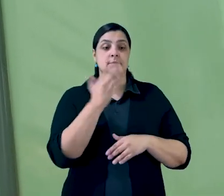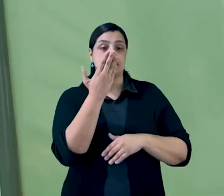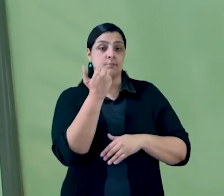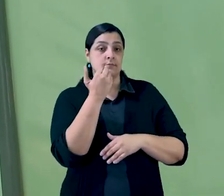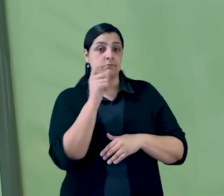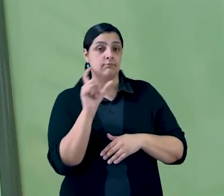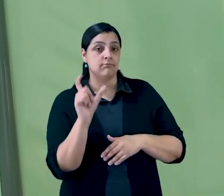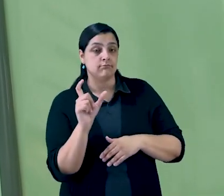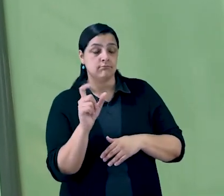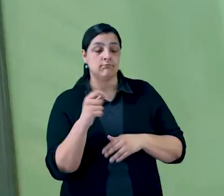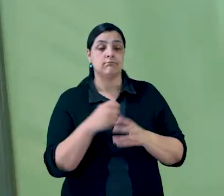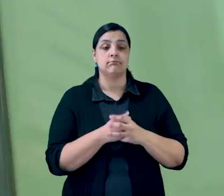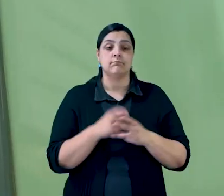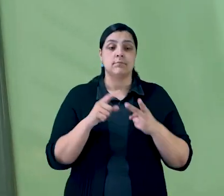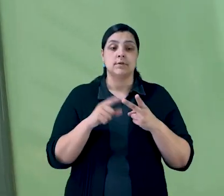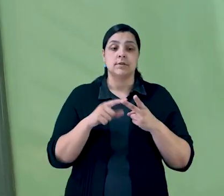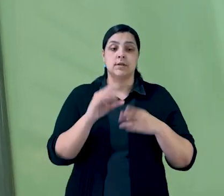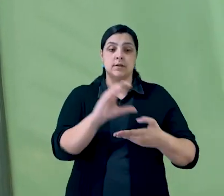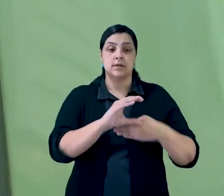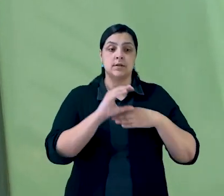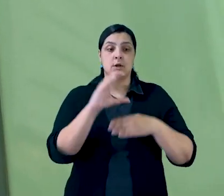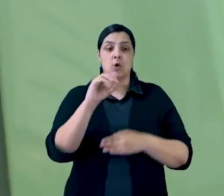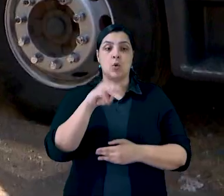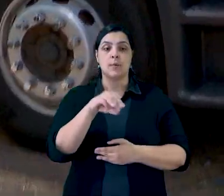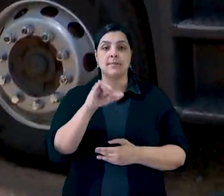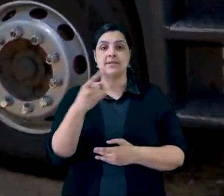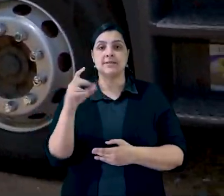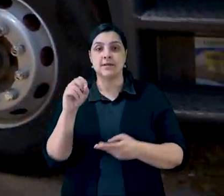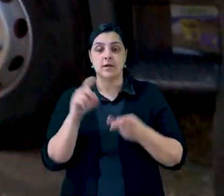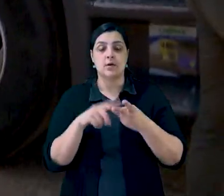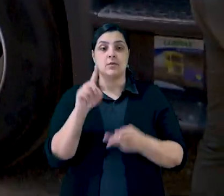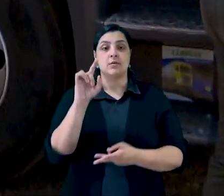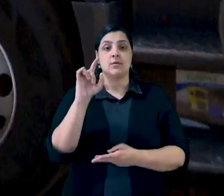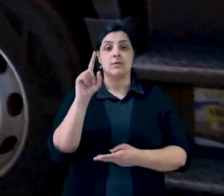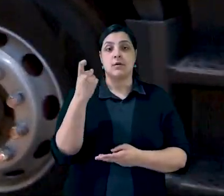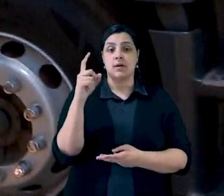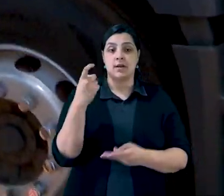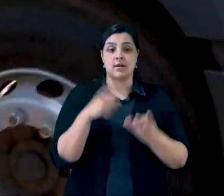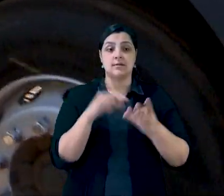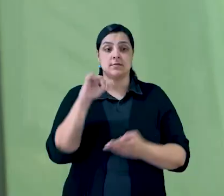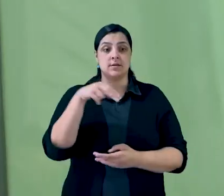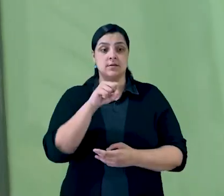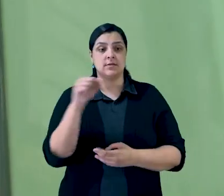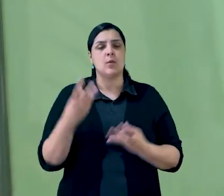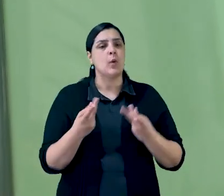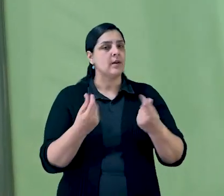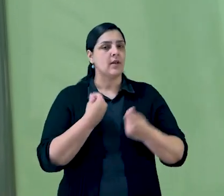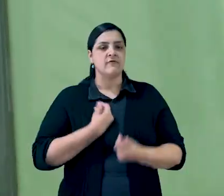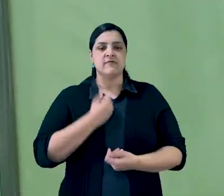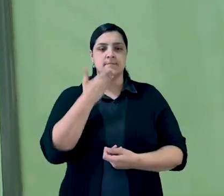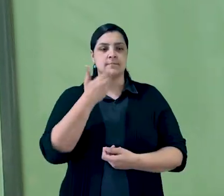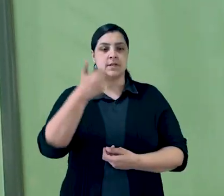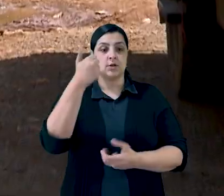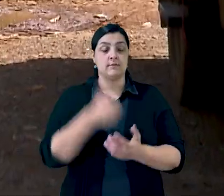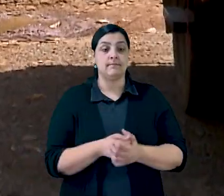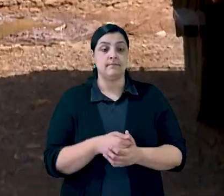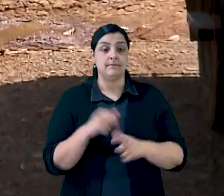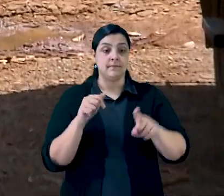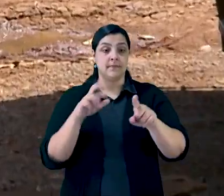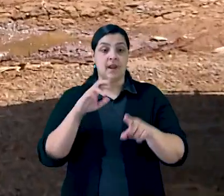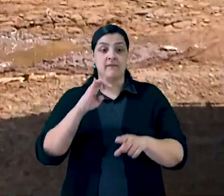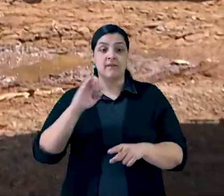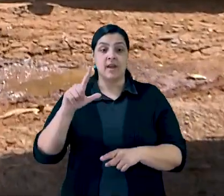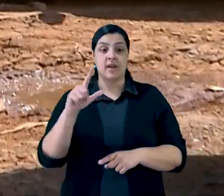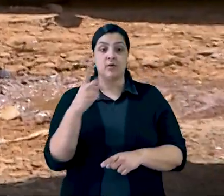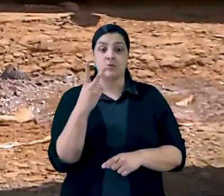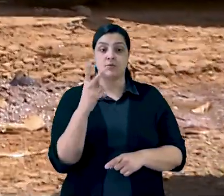tem um vale-refeição, você tem ali a comissão da viagem, você tem as horas extras, o INSS. Hoje a qualidade de vida está melhor. Já